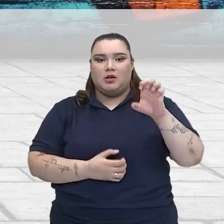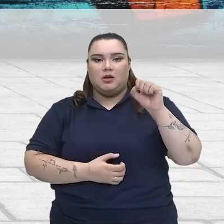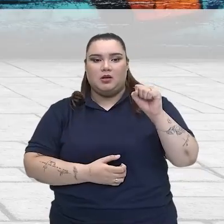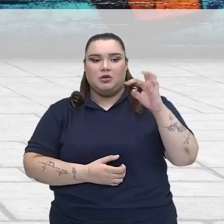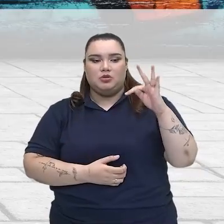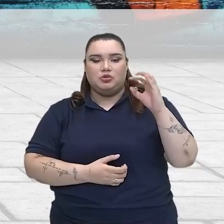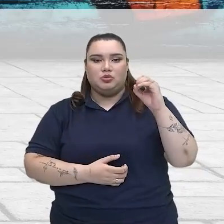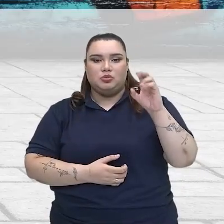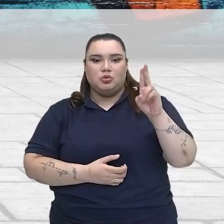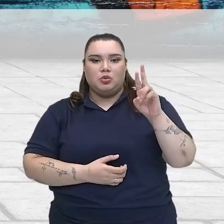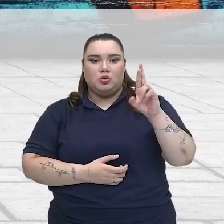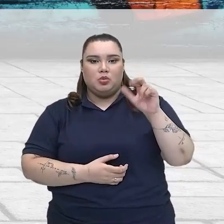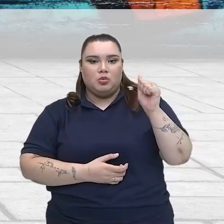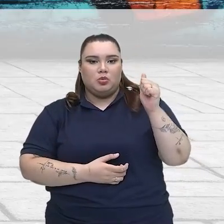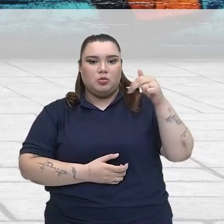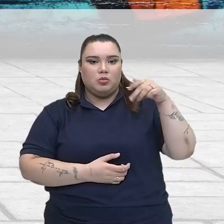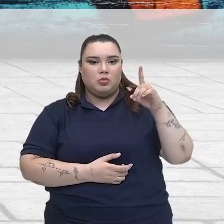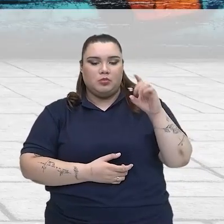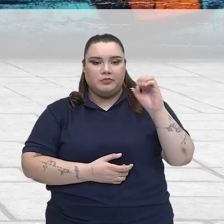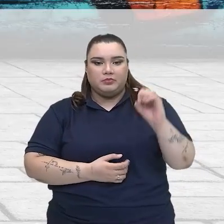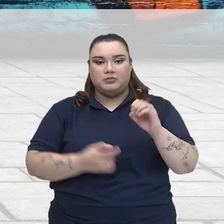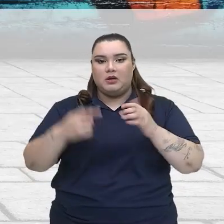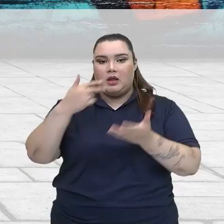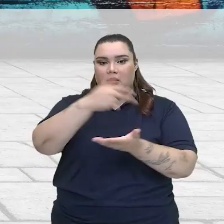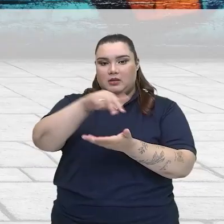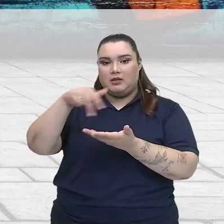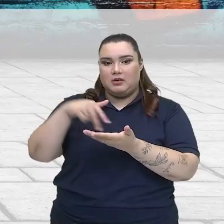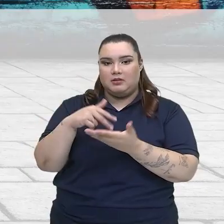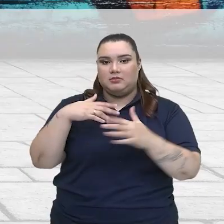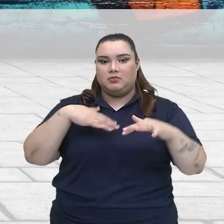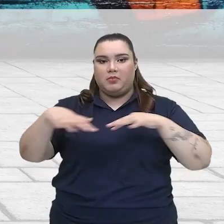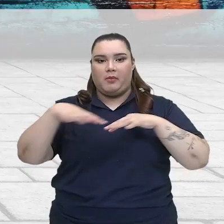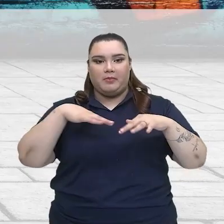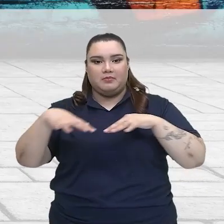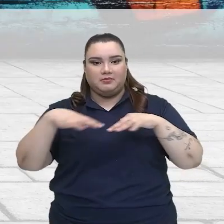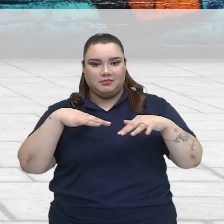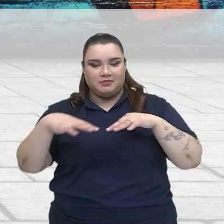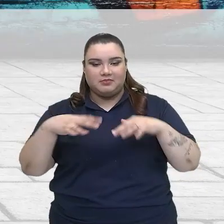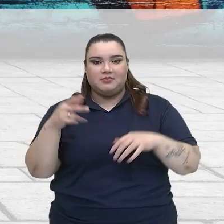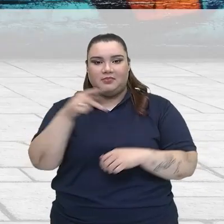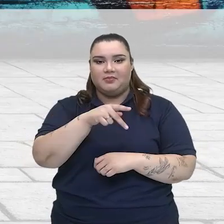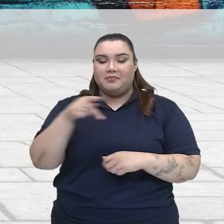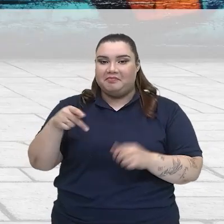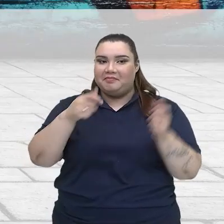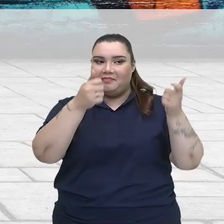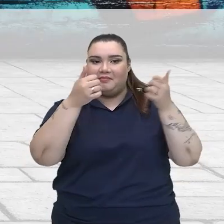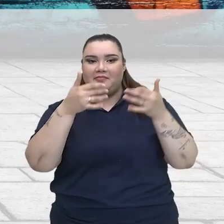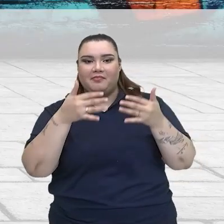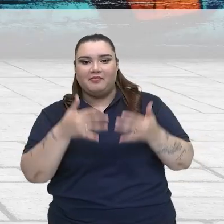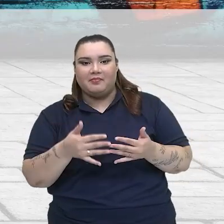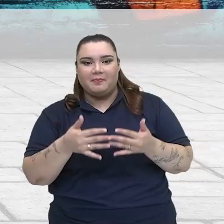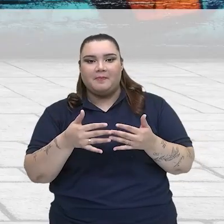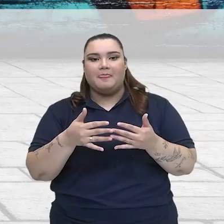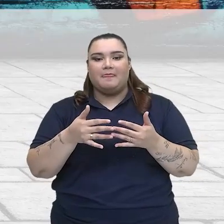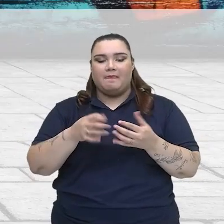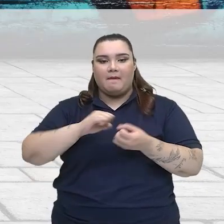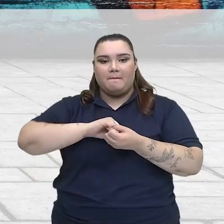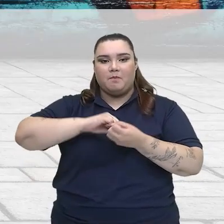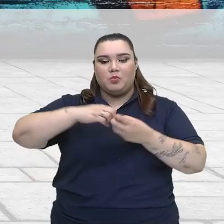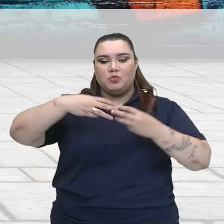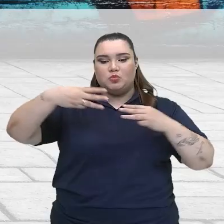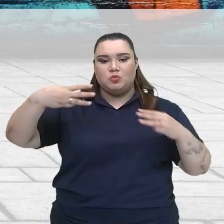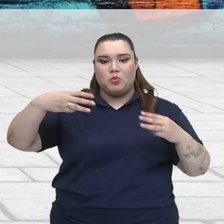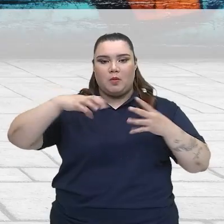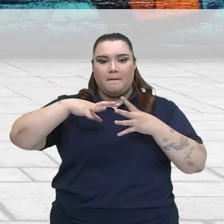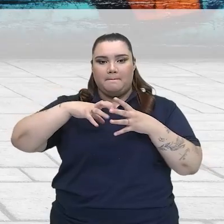Popping em si significa, em português, estourando, ou pop, que é estourar. Então, a essência da dança popping